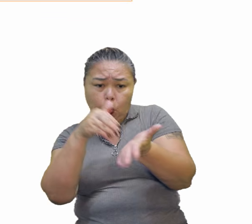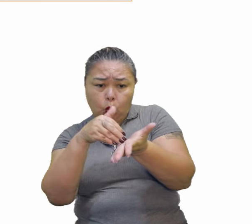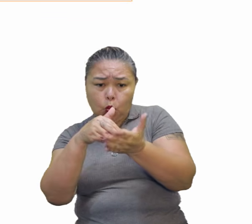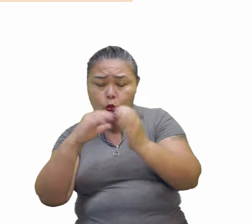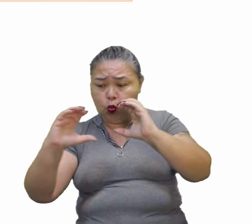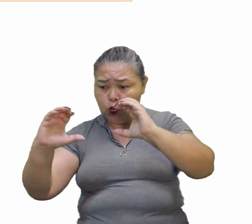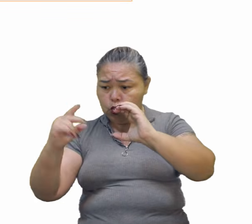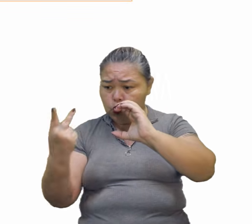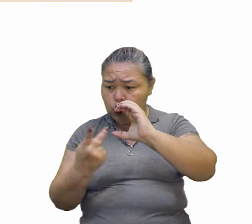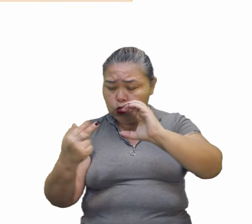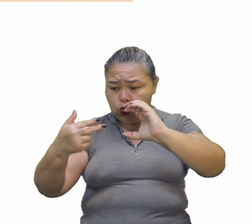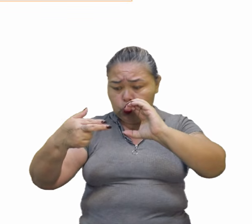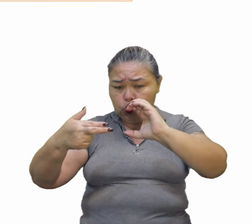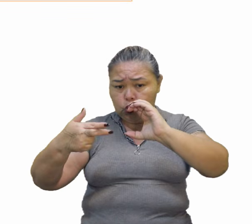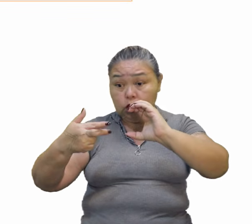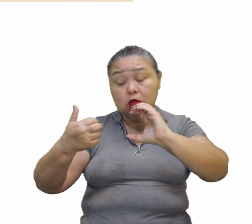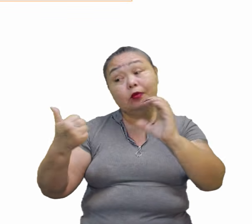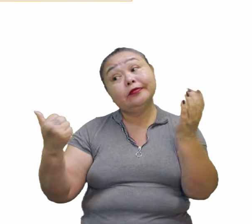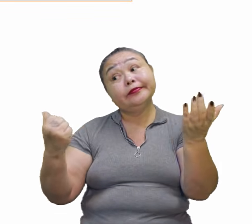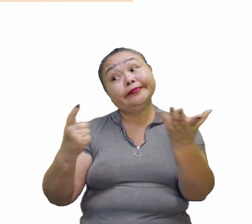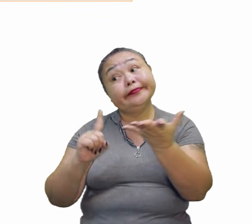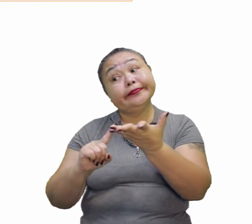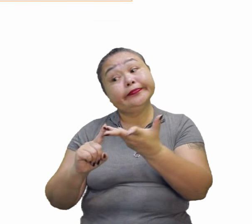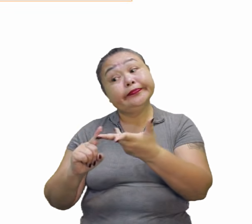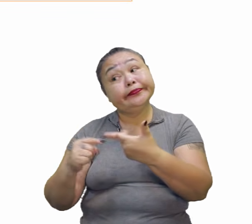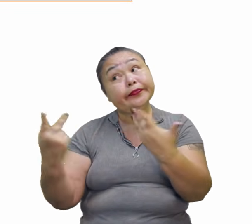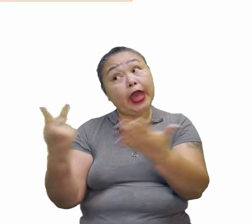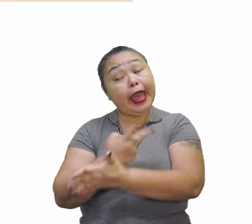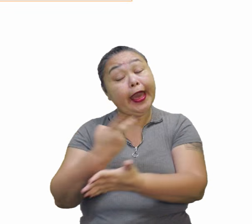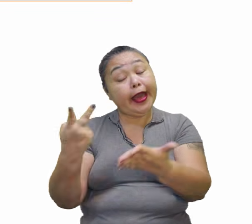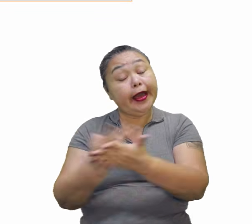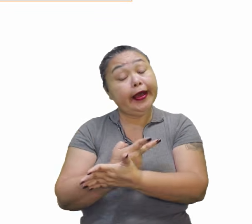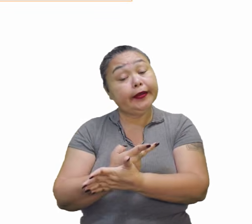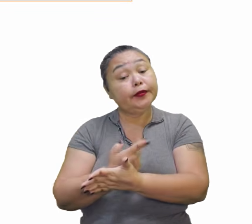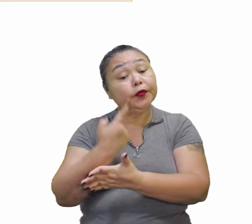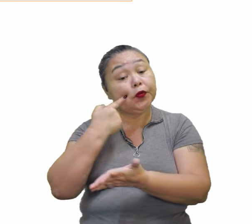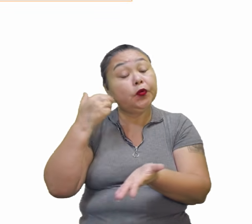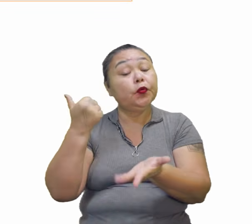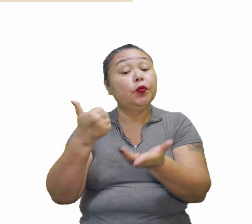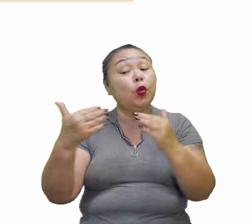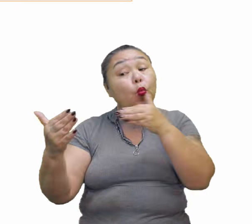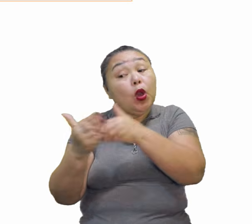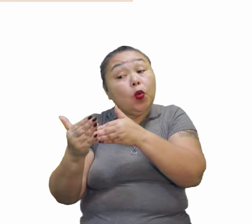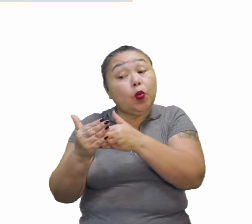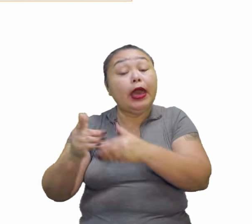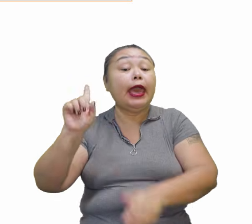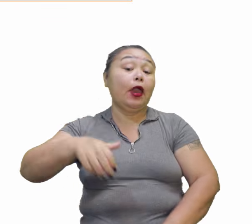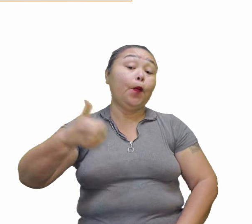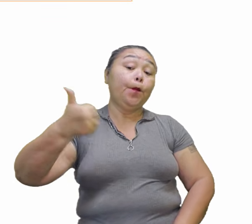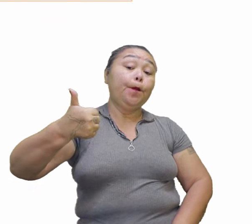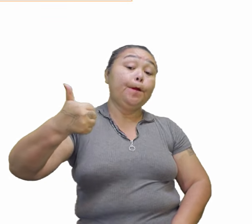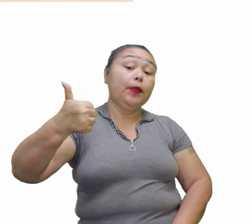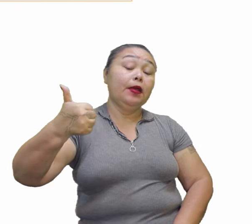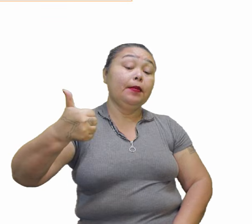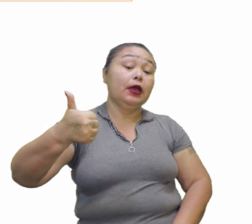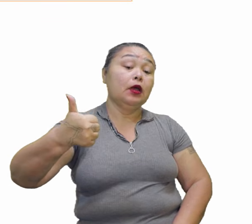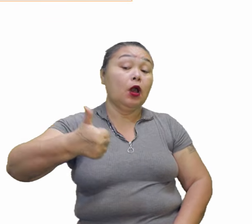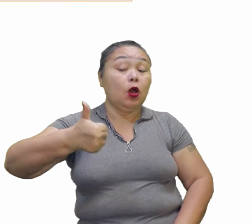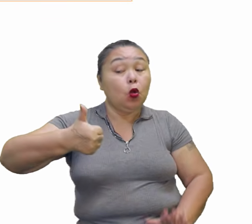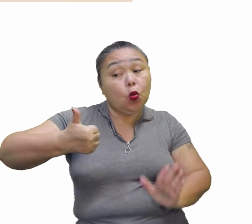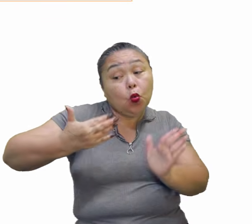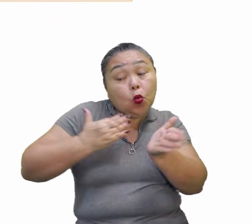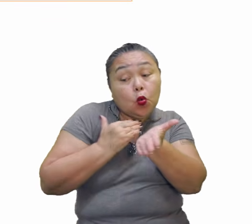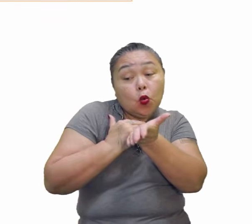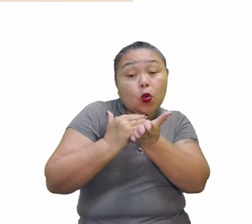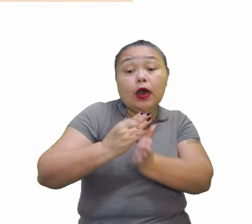tenho uma ligação dupla, então eu contei errado. Significa que essa ligação não está no último, ela é o primeiro, porque ela